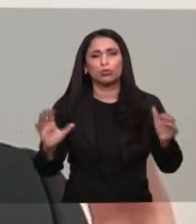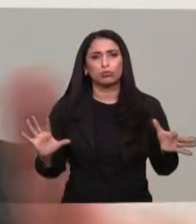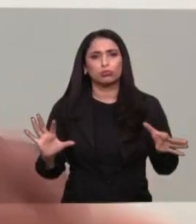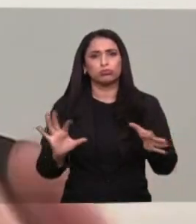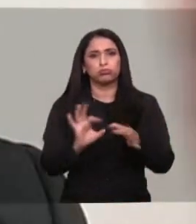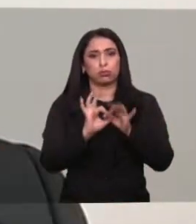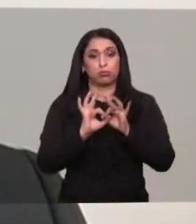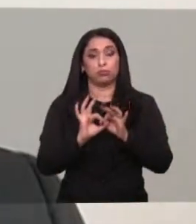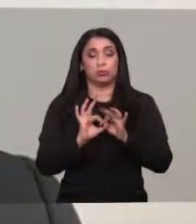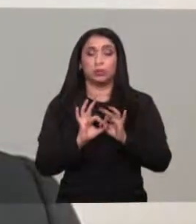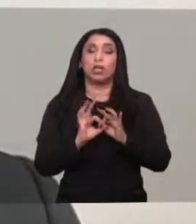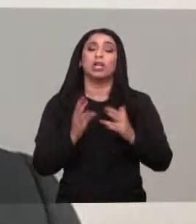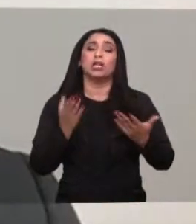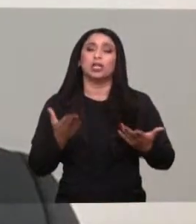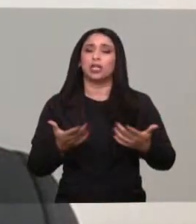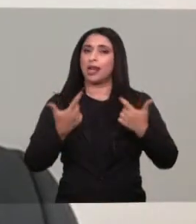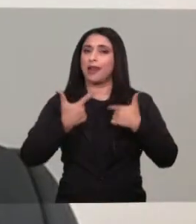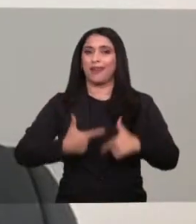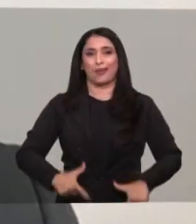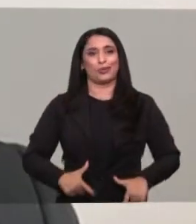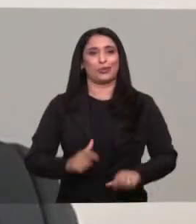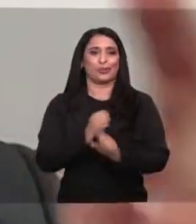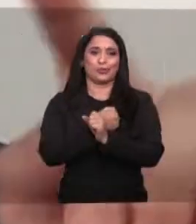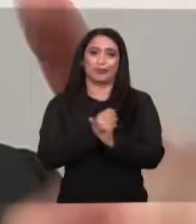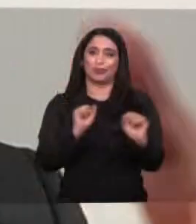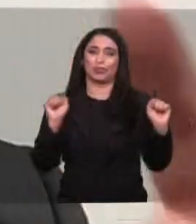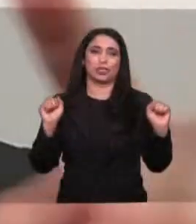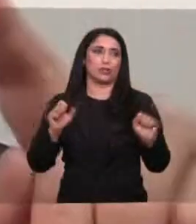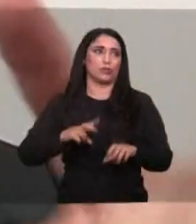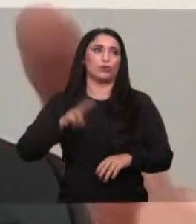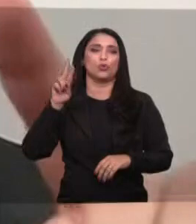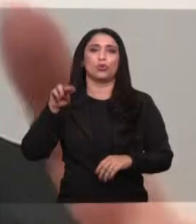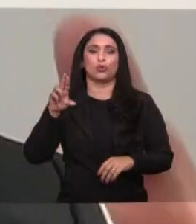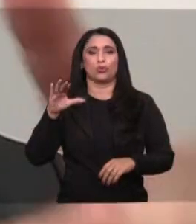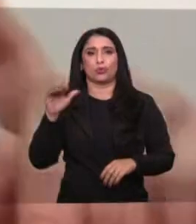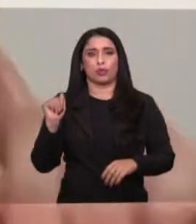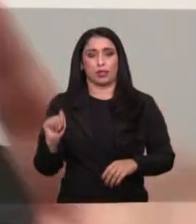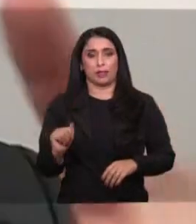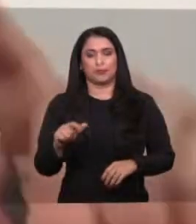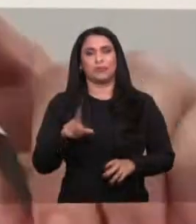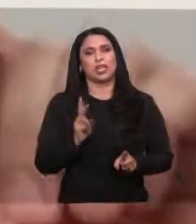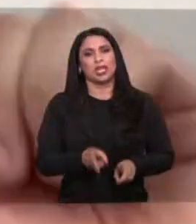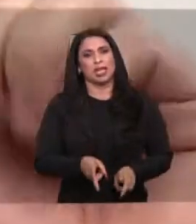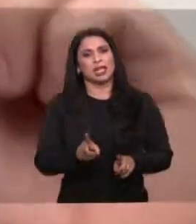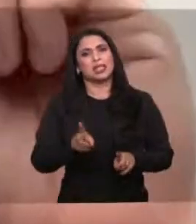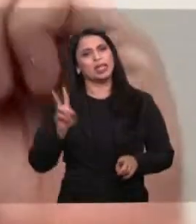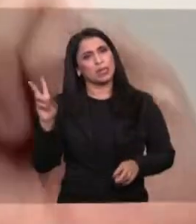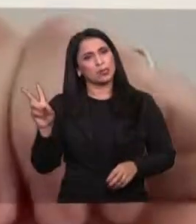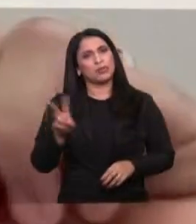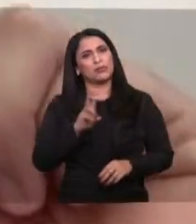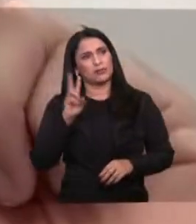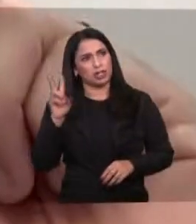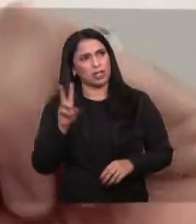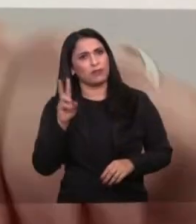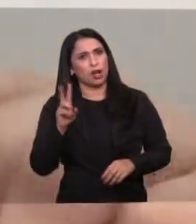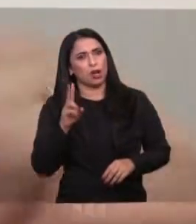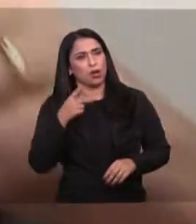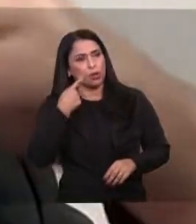condição, jamais será neutro. Sempre estará valorando aquilo que